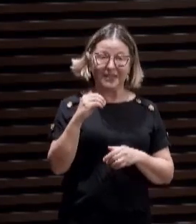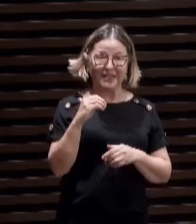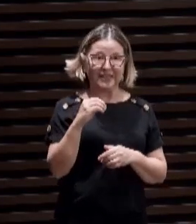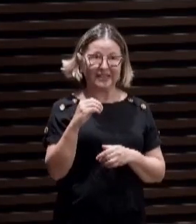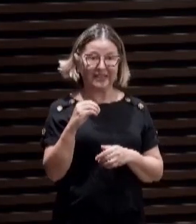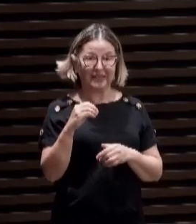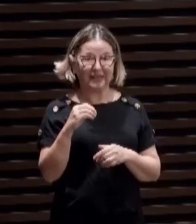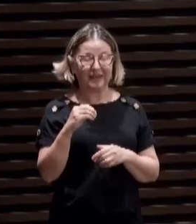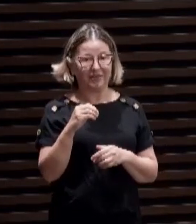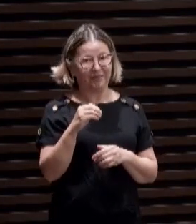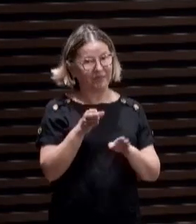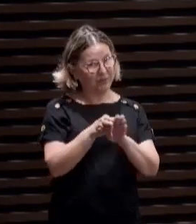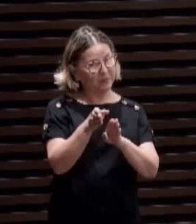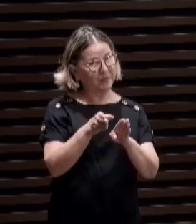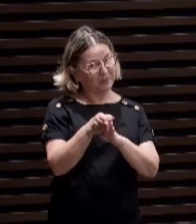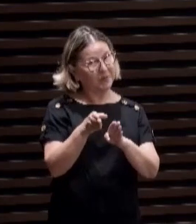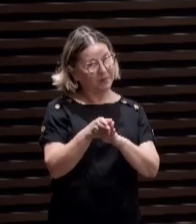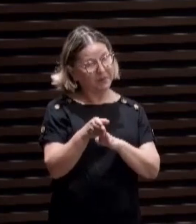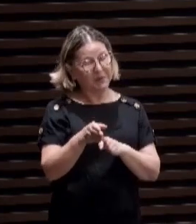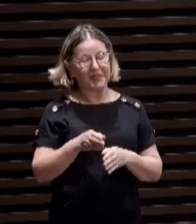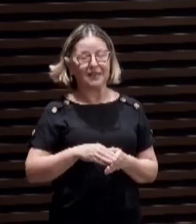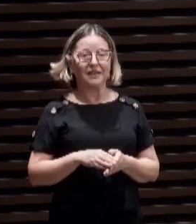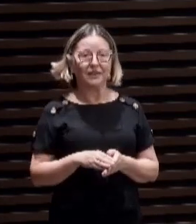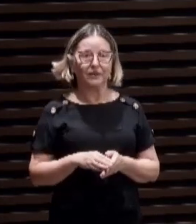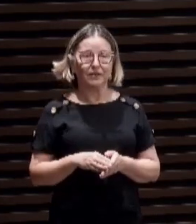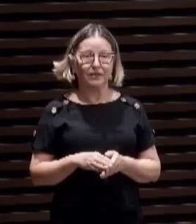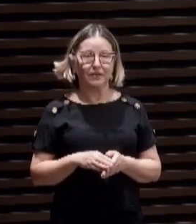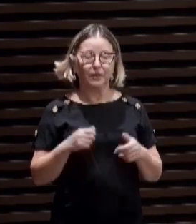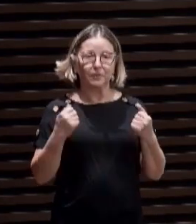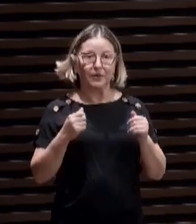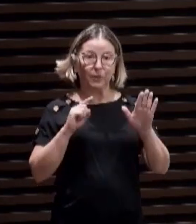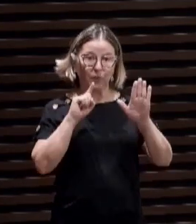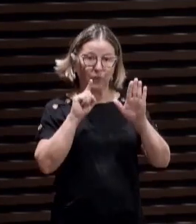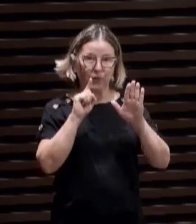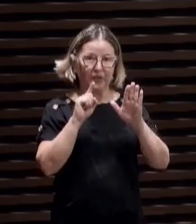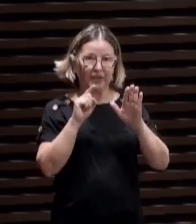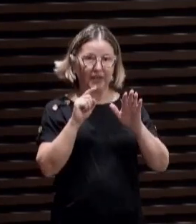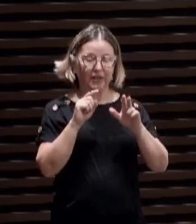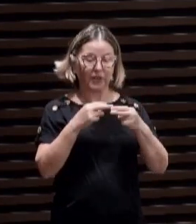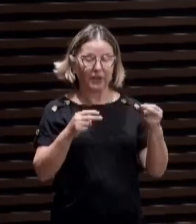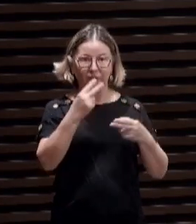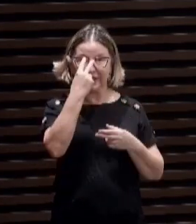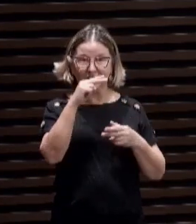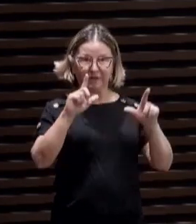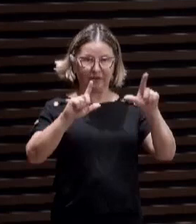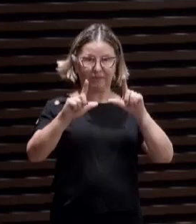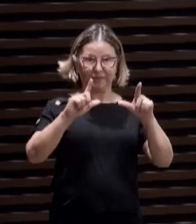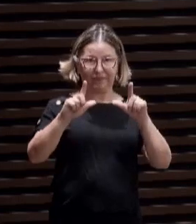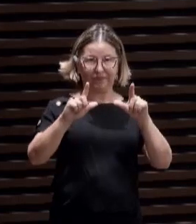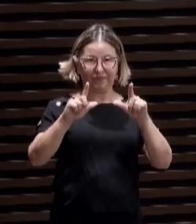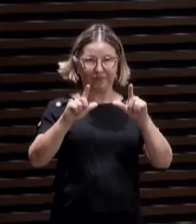pelos meios de comunicação, nas conversas que nós temos. Porque isto é o que